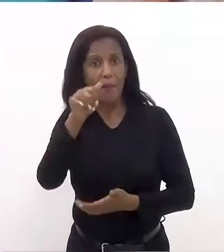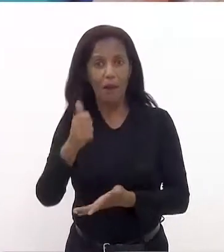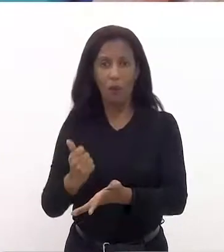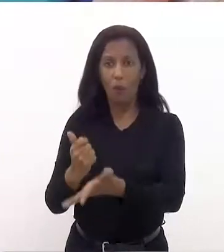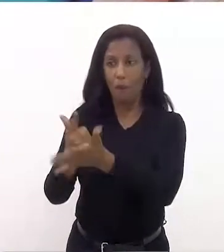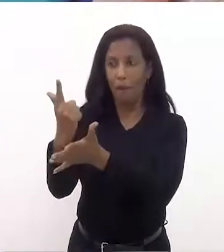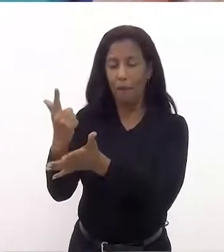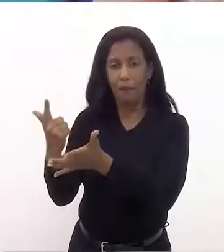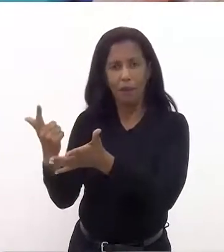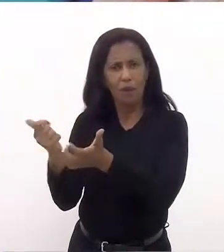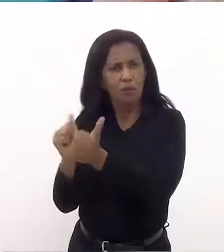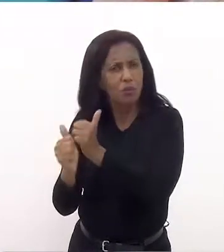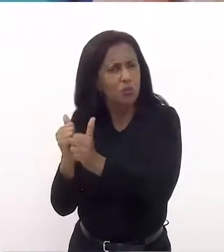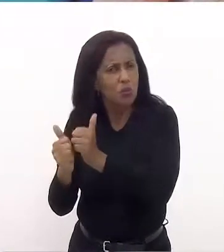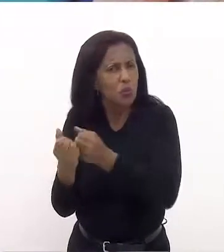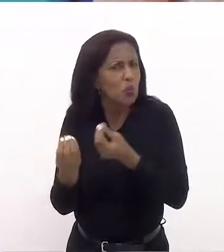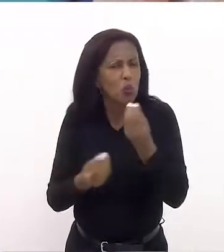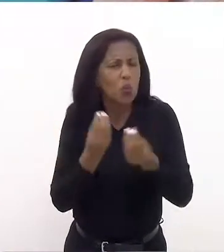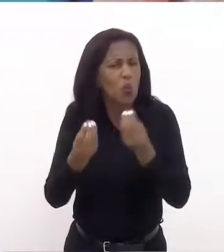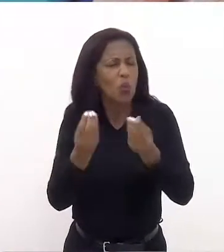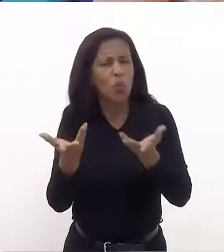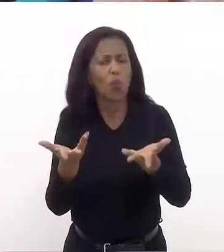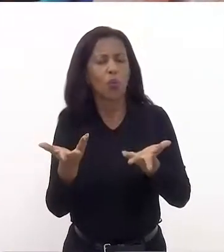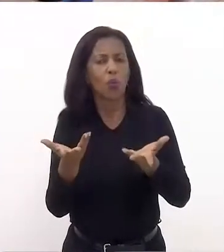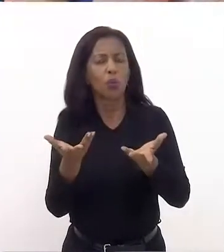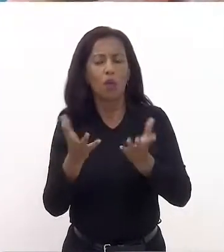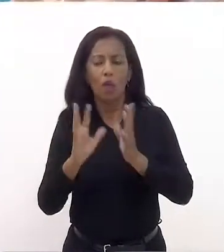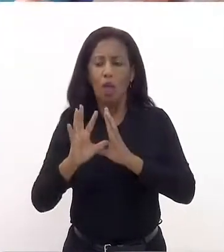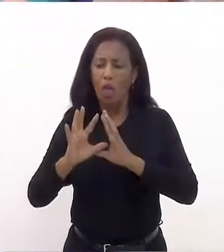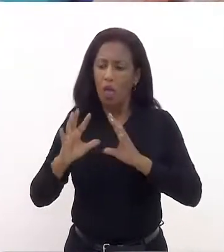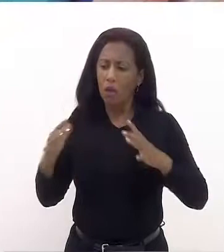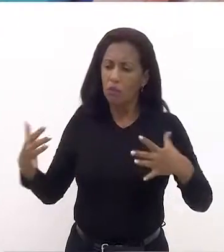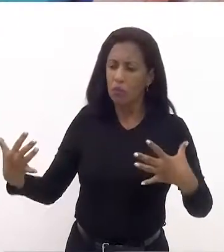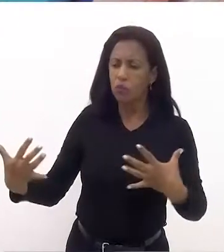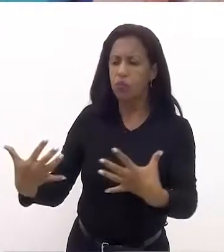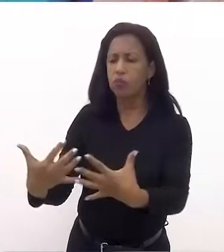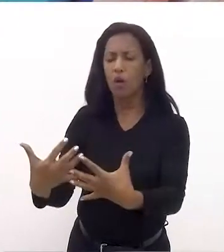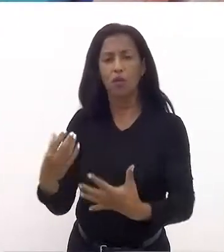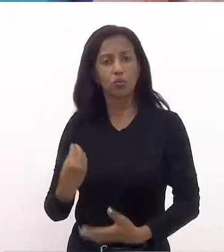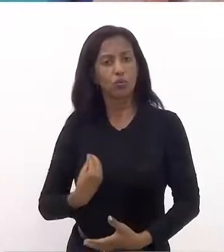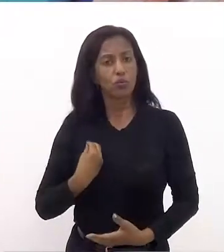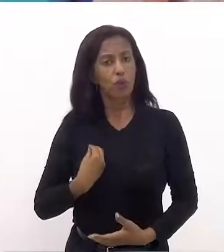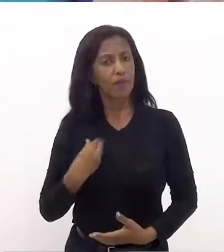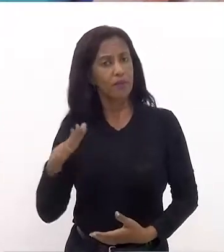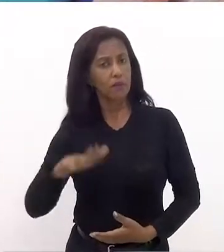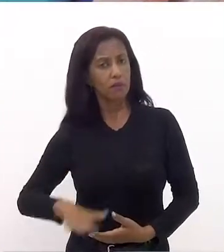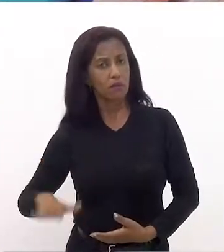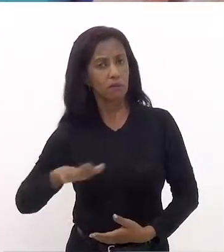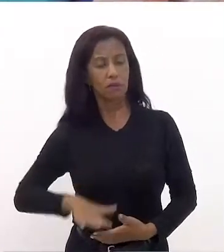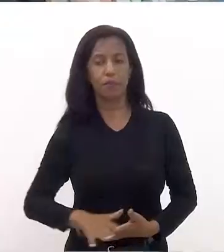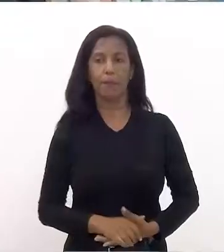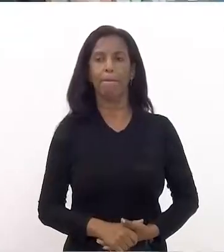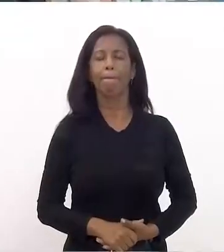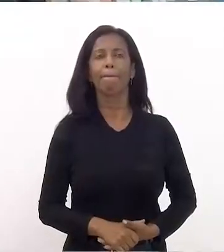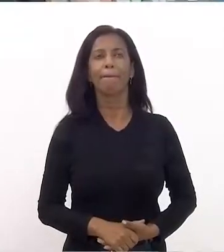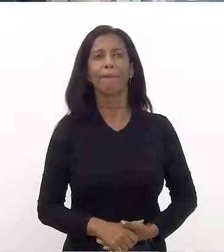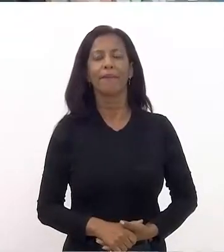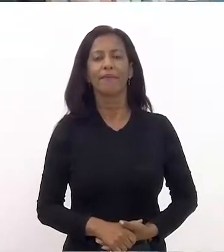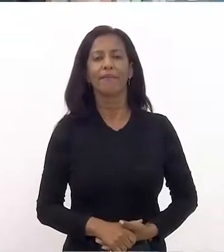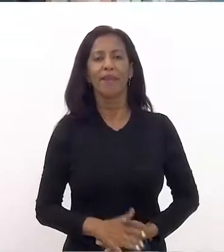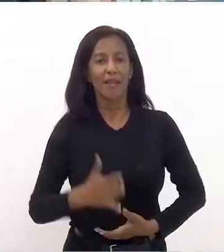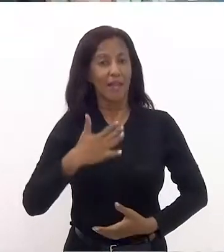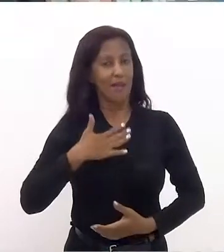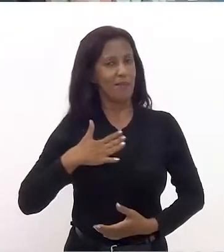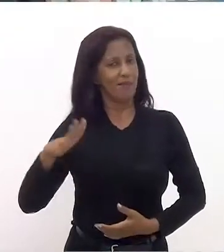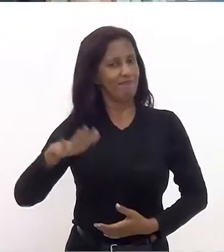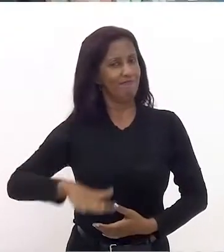comprar arroz. Conta um pouquinho como é que era povoada a sua vida na infância. A minha infância